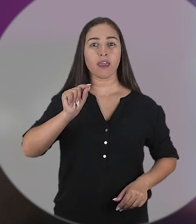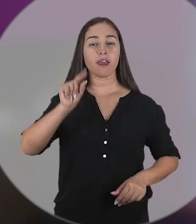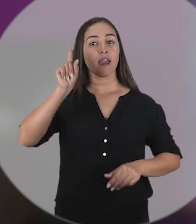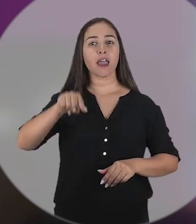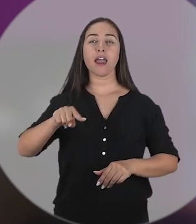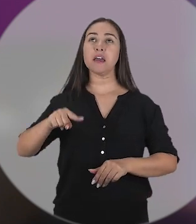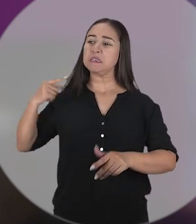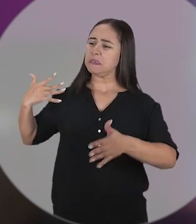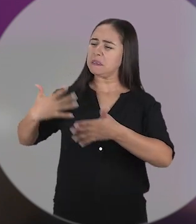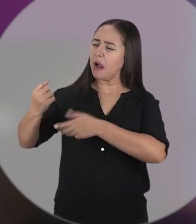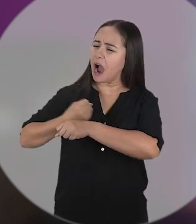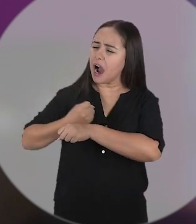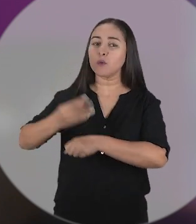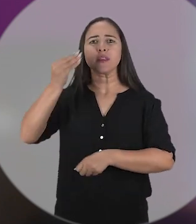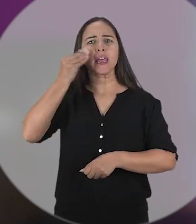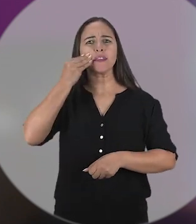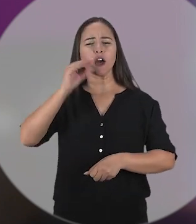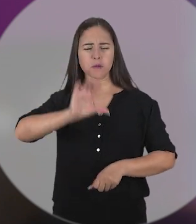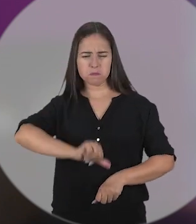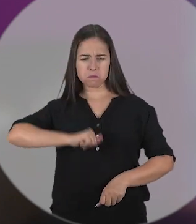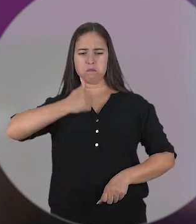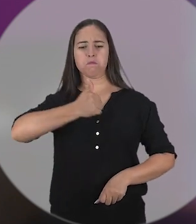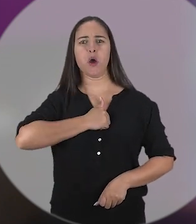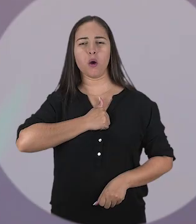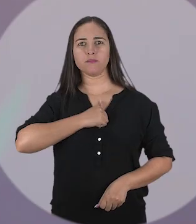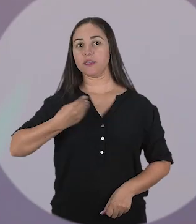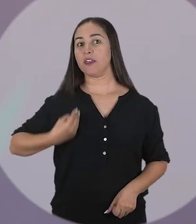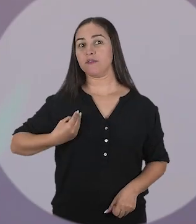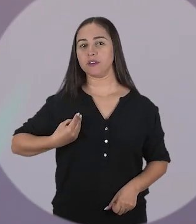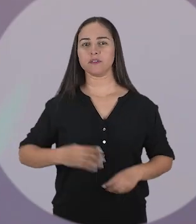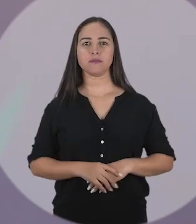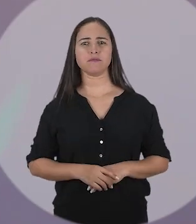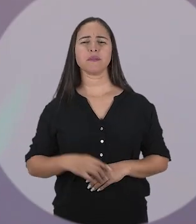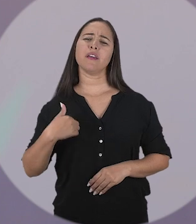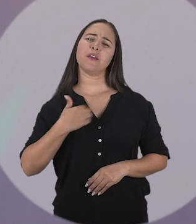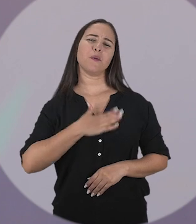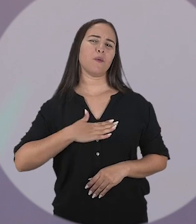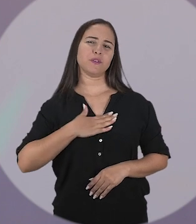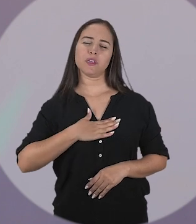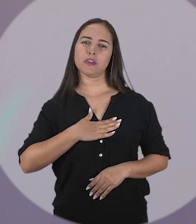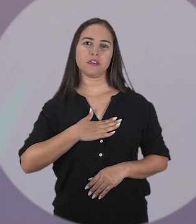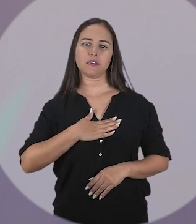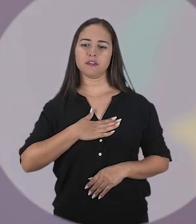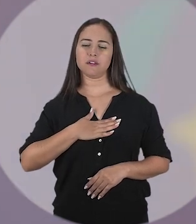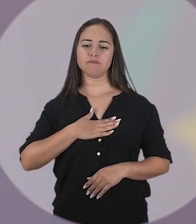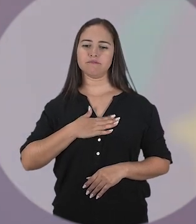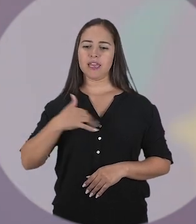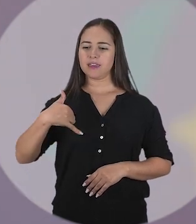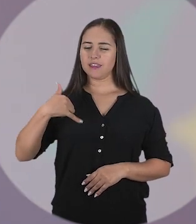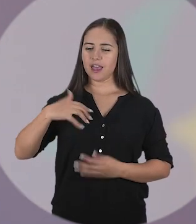vida tentando estruturar a sua autoestima e sua vida. Eu gostaria muito na minha velhice